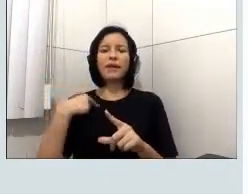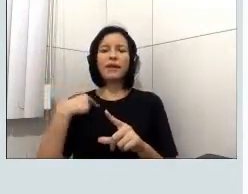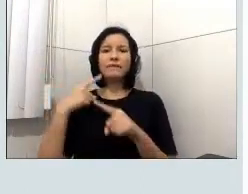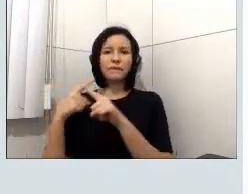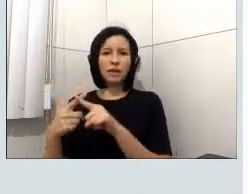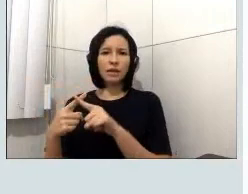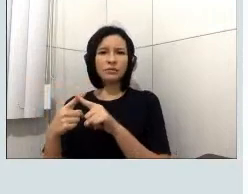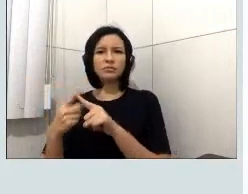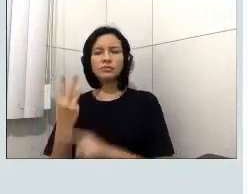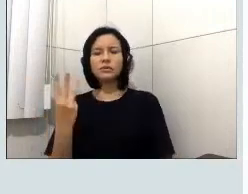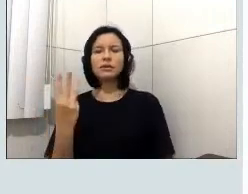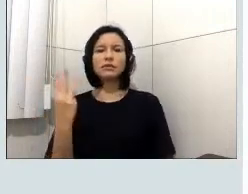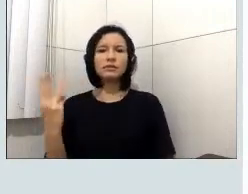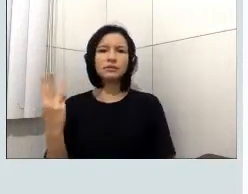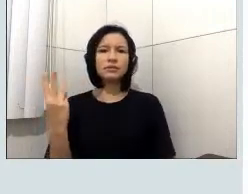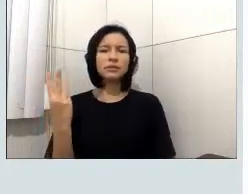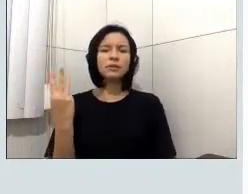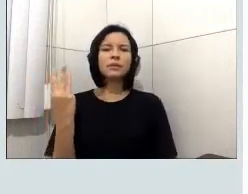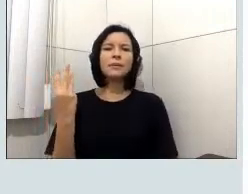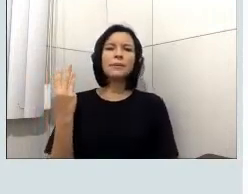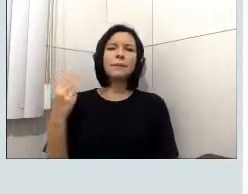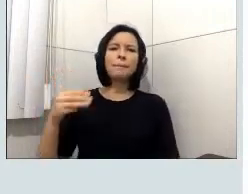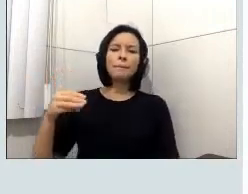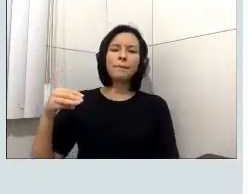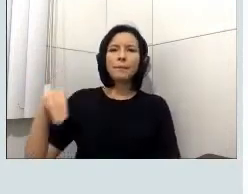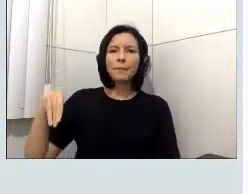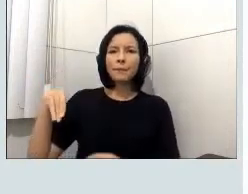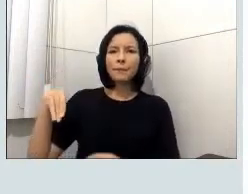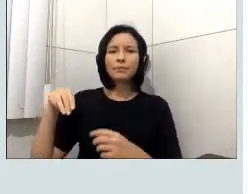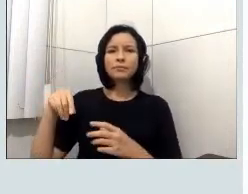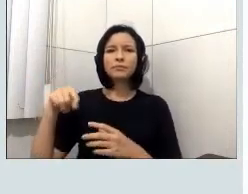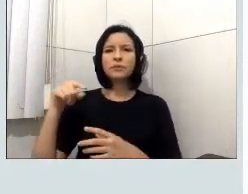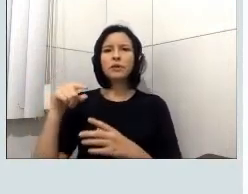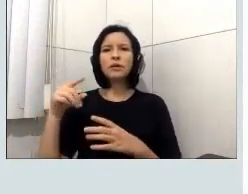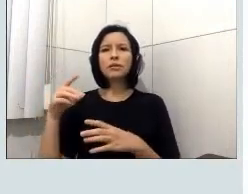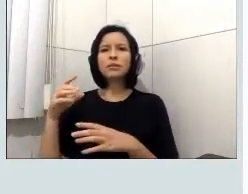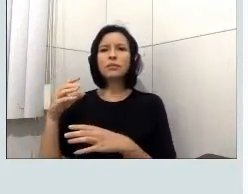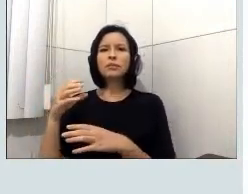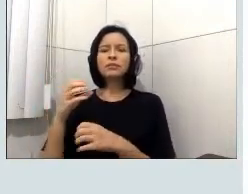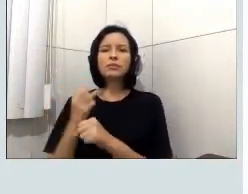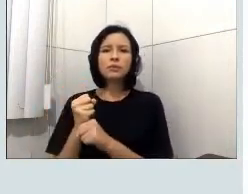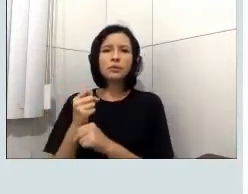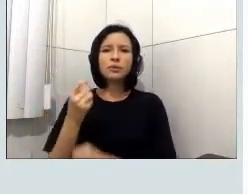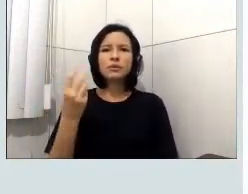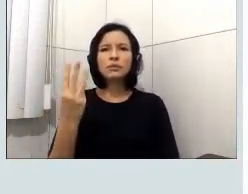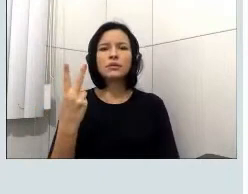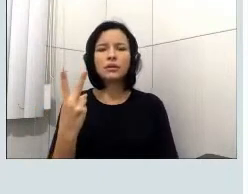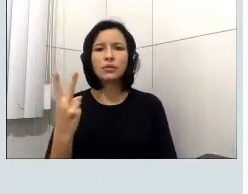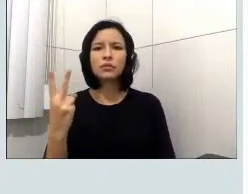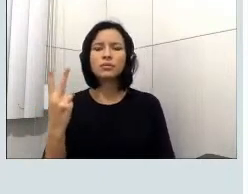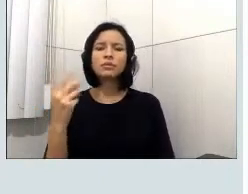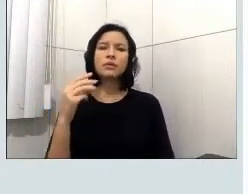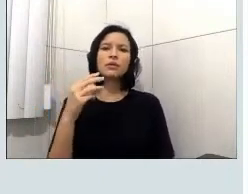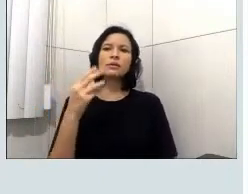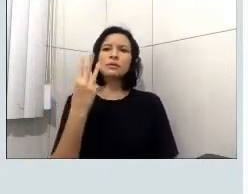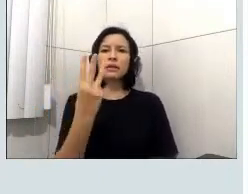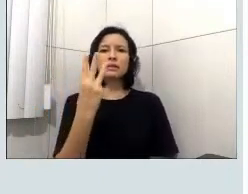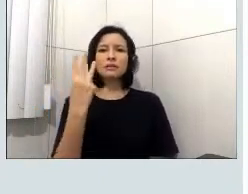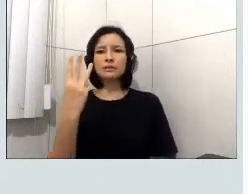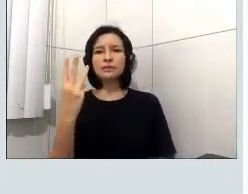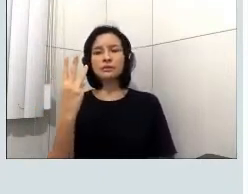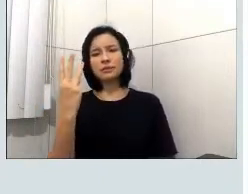o tamanho, multiplicado por 32, que é vão ser 330 metros, o